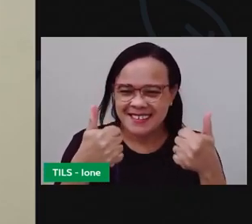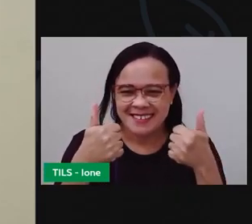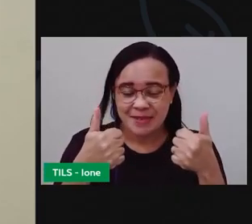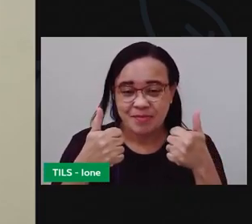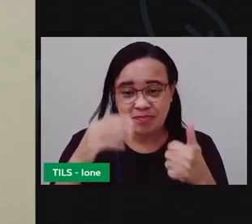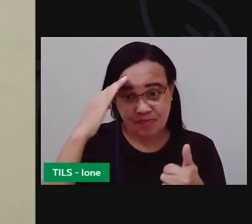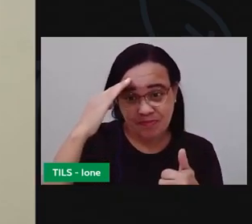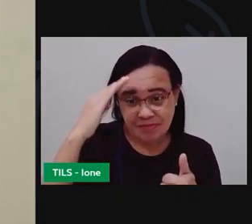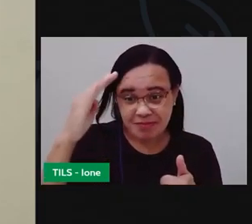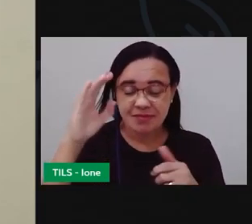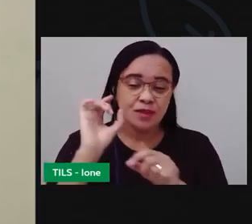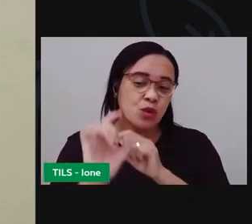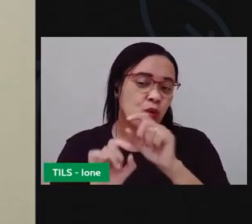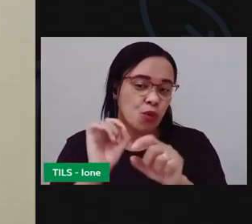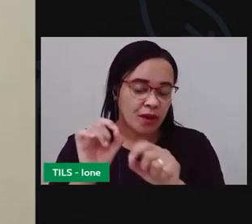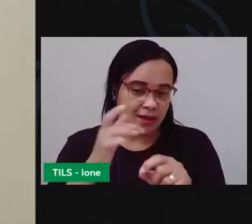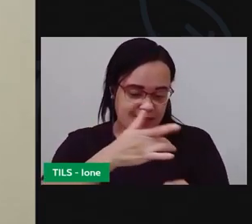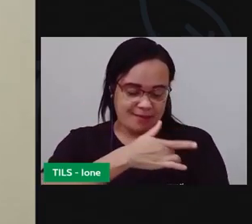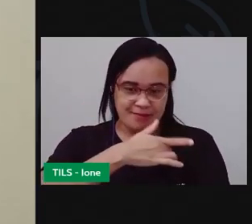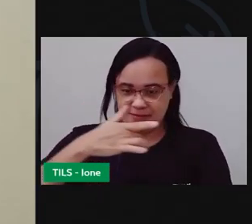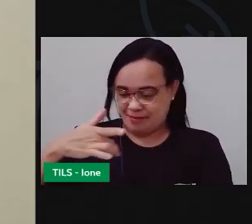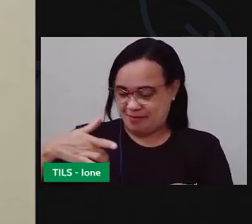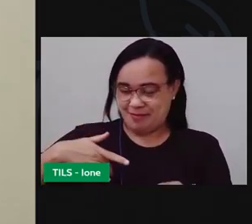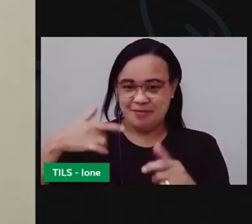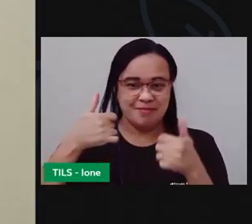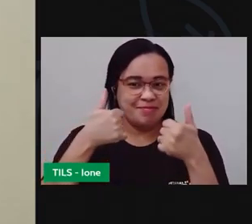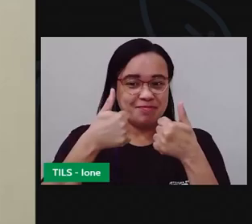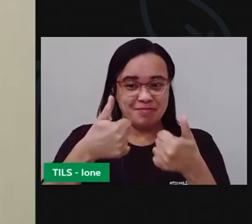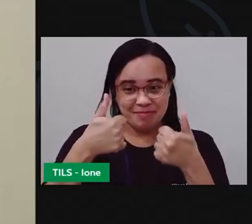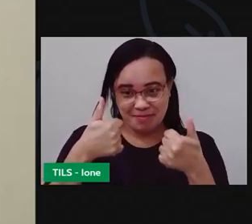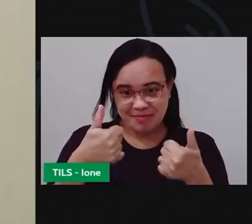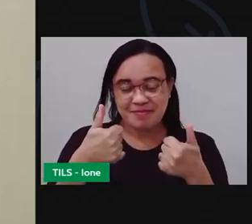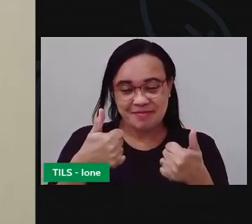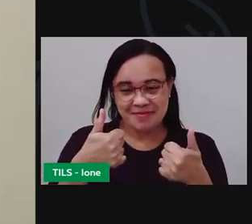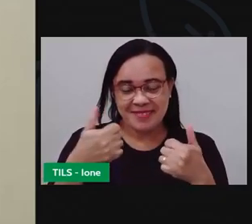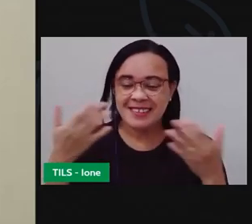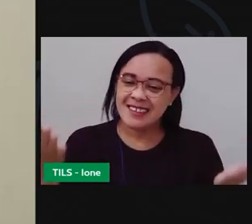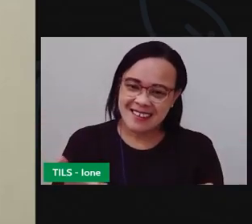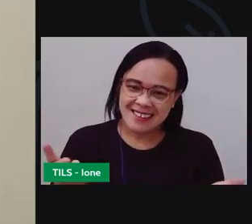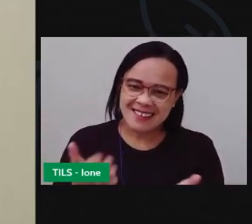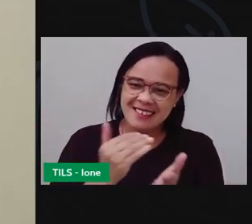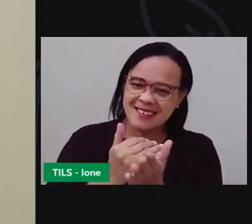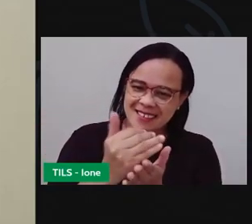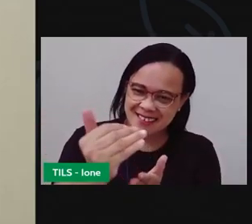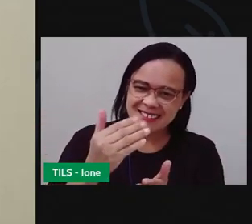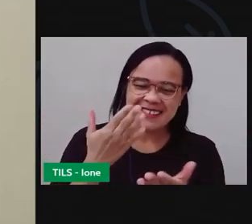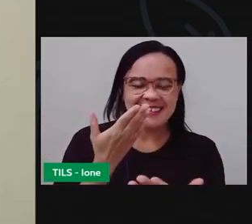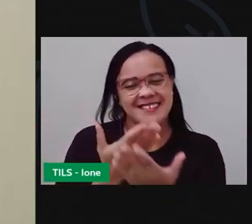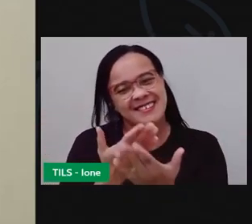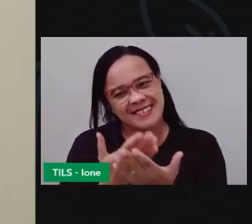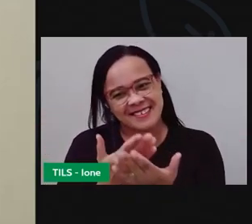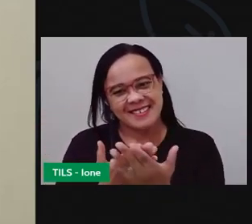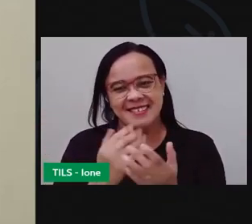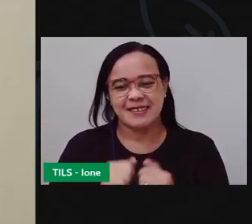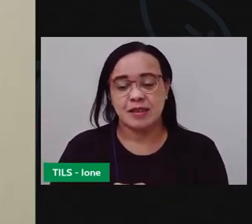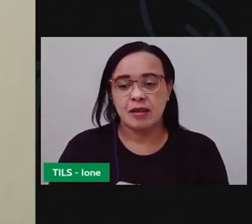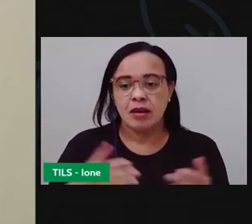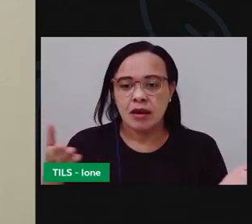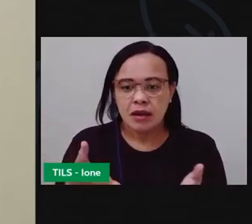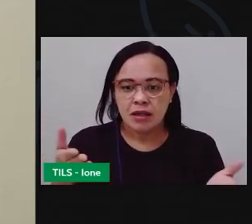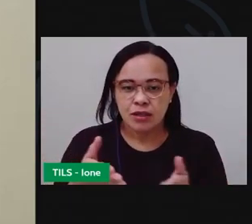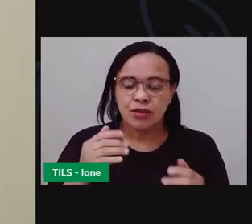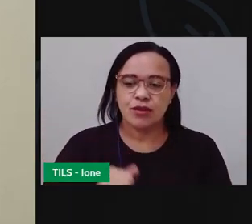principalmente bem de saúde. Vamos começar mais uma aula? Agora a gente vai continuar as